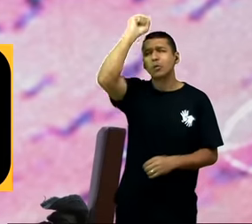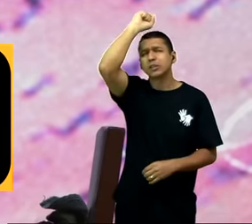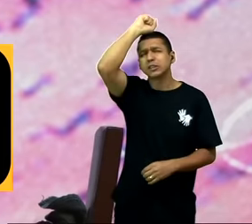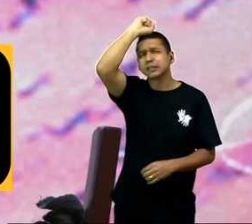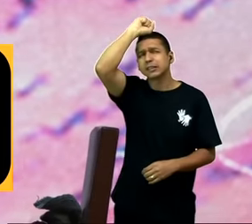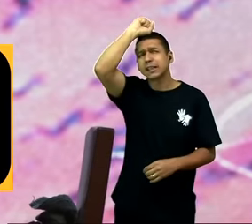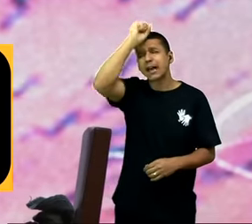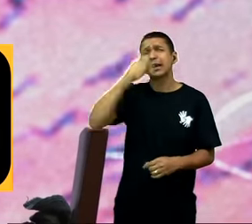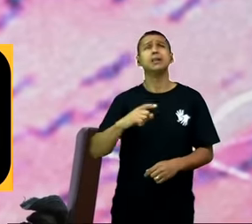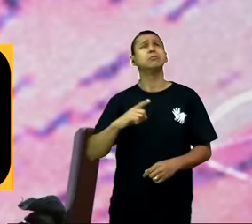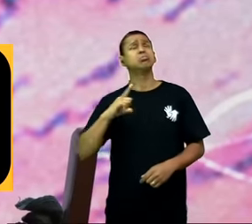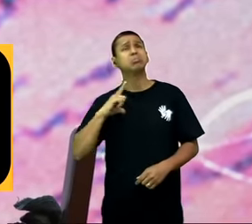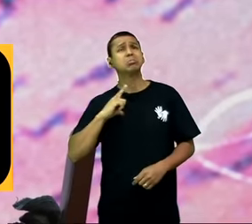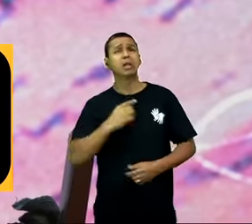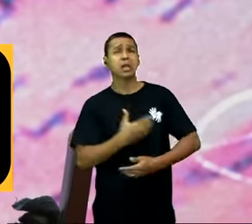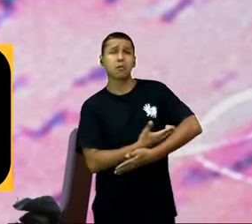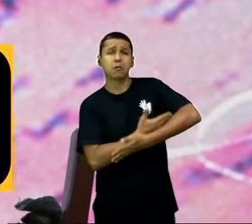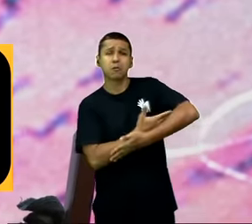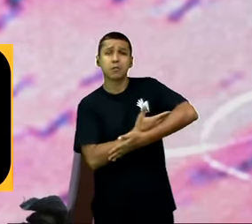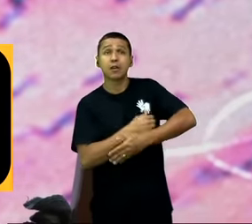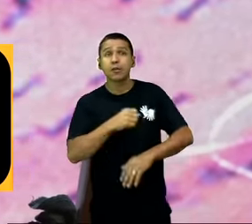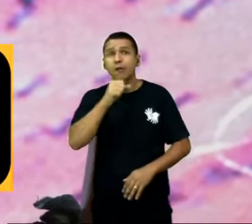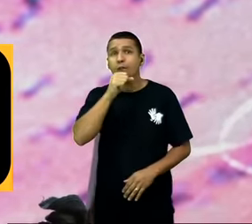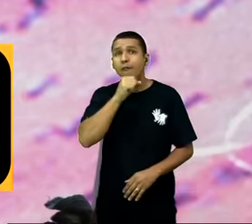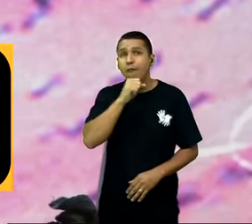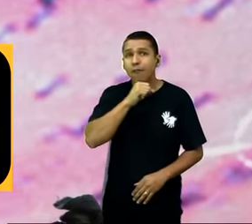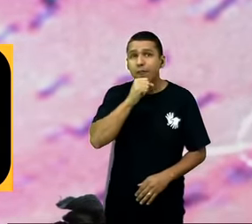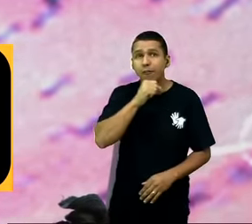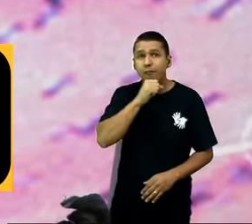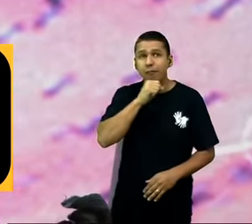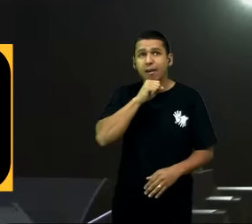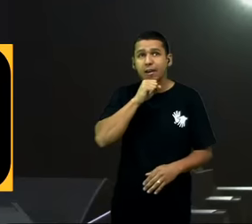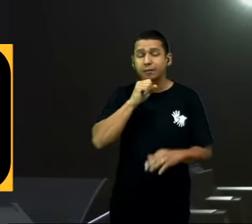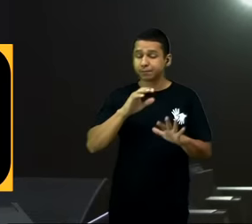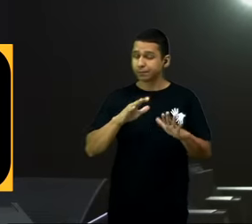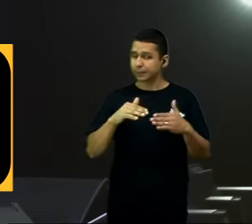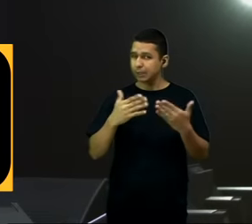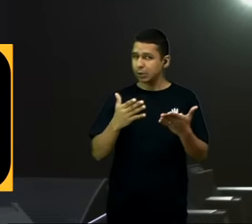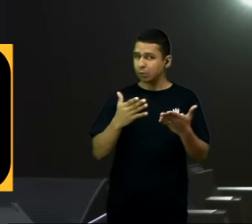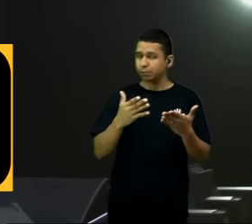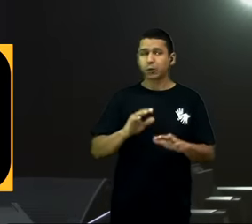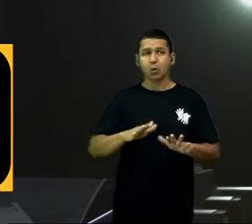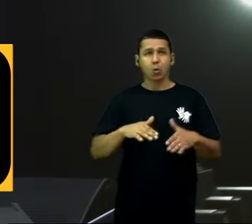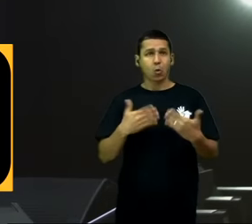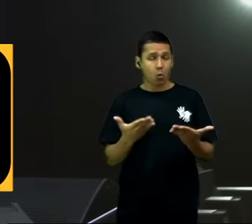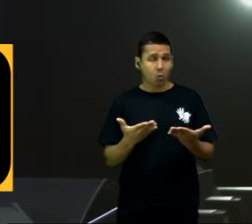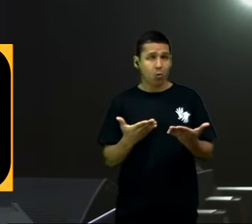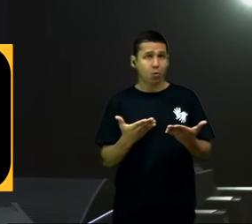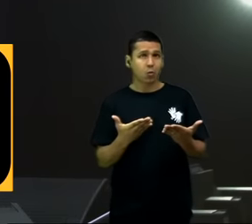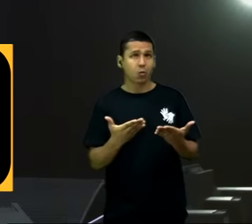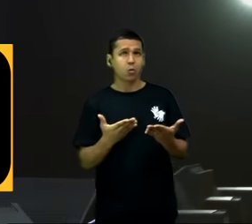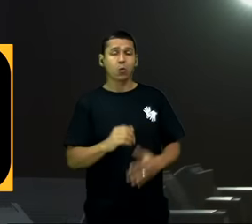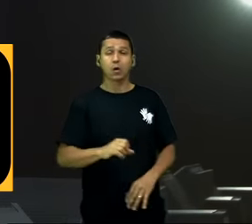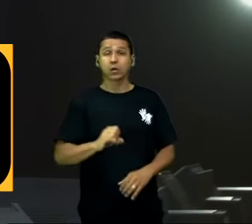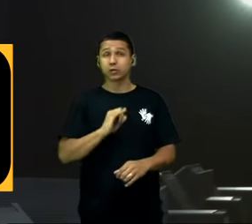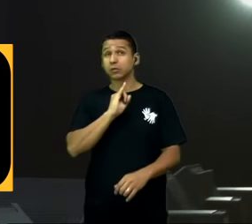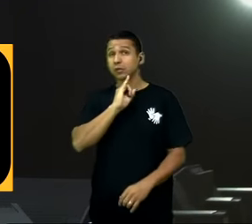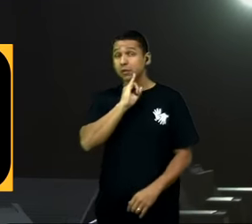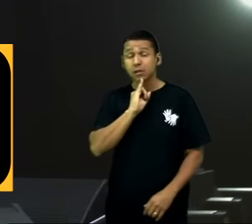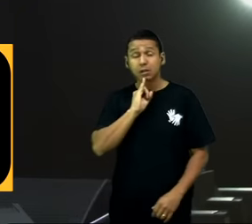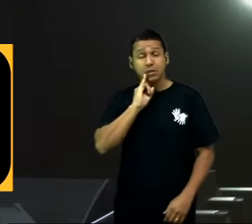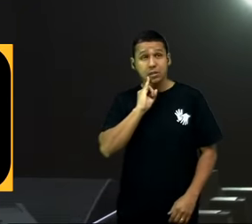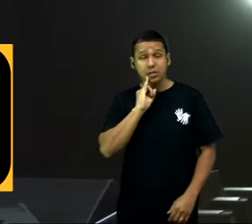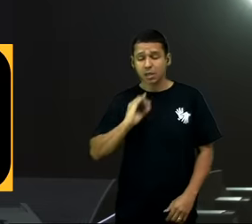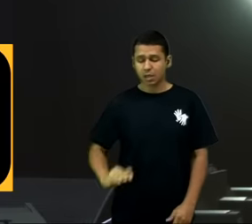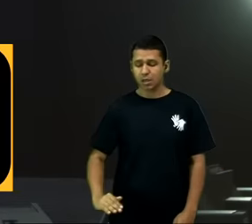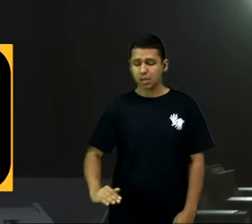O menino cresceu, foi desmamado. No dia que Isaac foi desmamado, Abraão deu uma grande festa. Isso